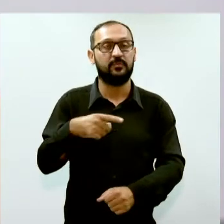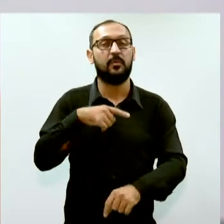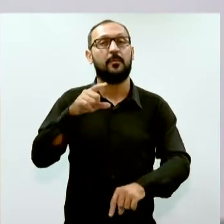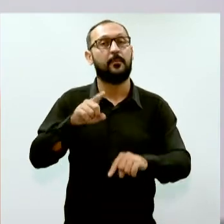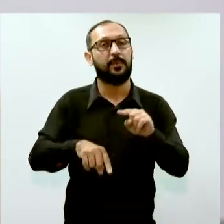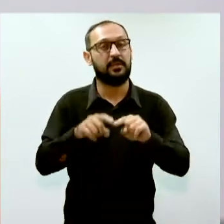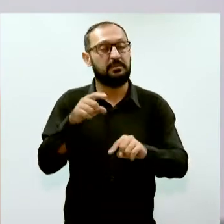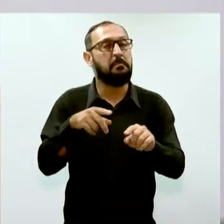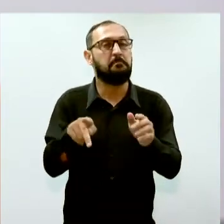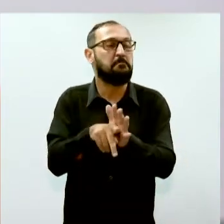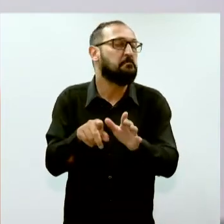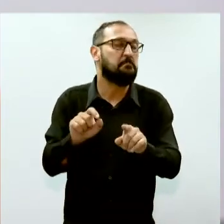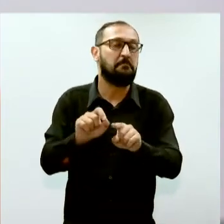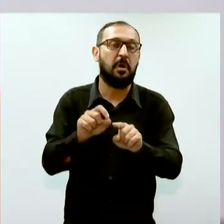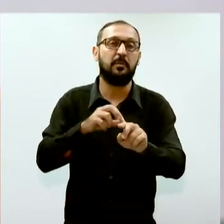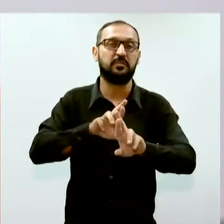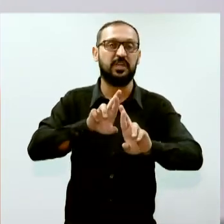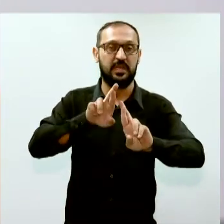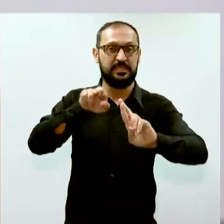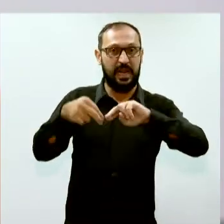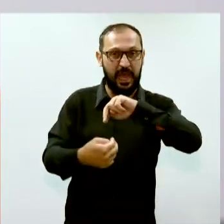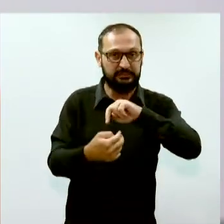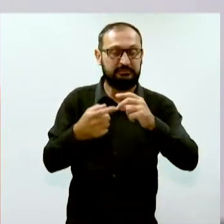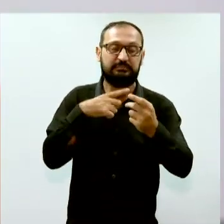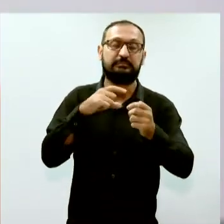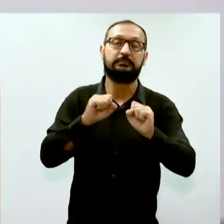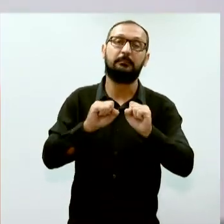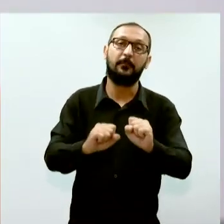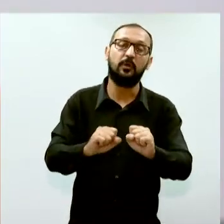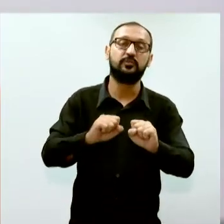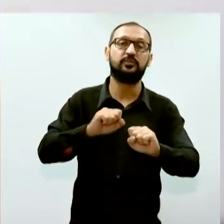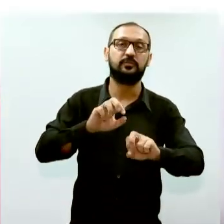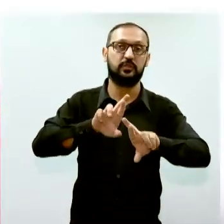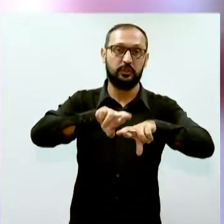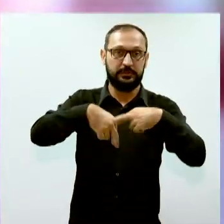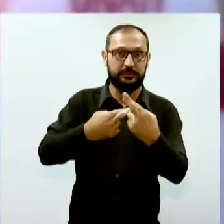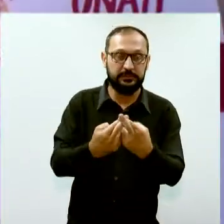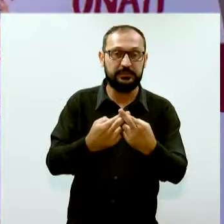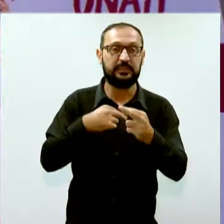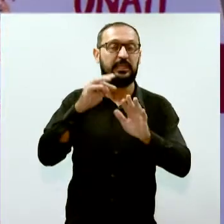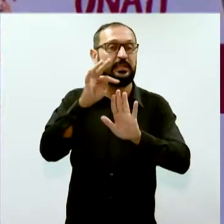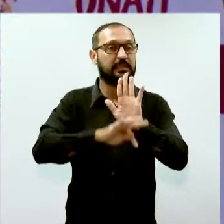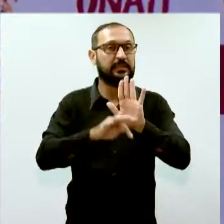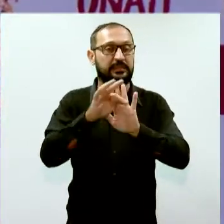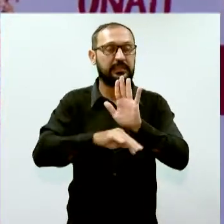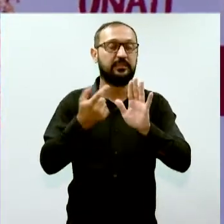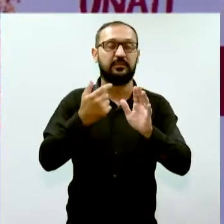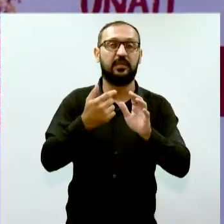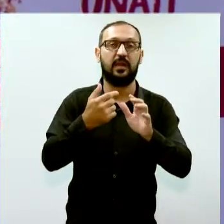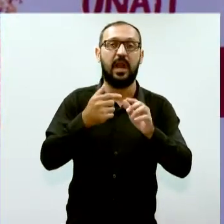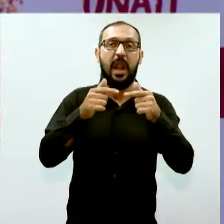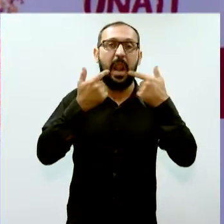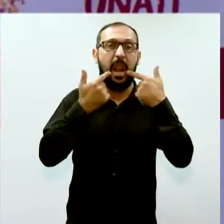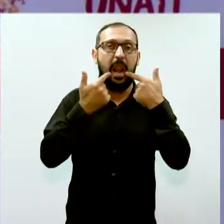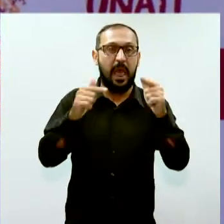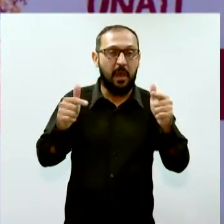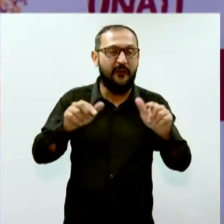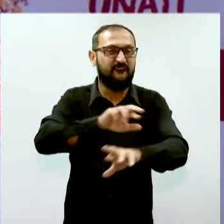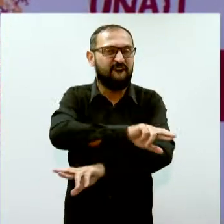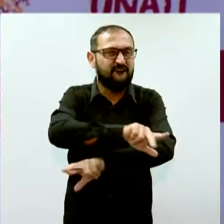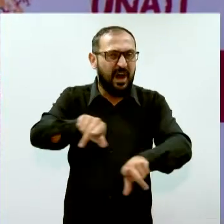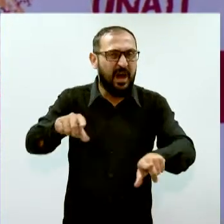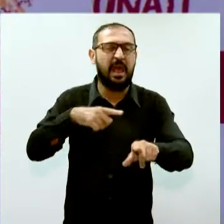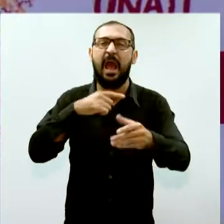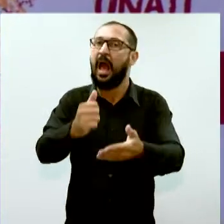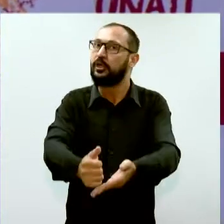inclusive reciclável, né? E que pode abordar vários textos e utilizar várias linguagens, e é um excelente recurso